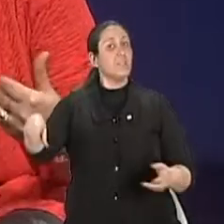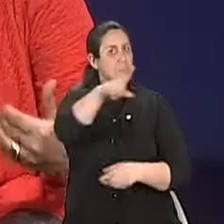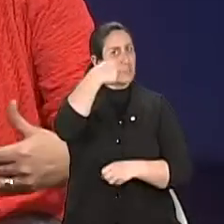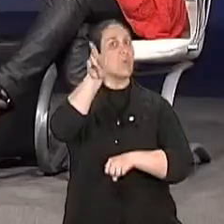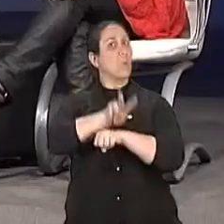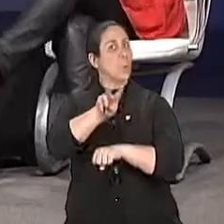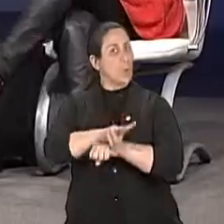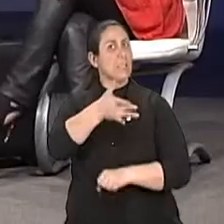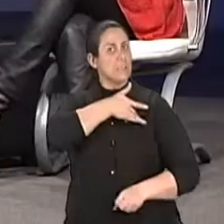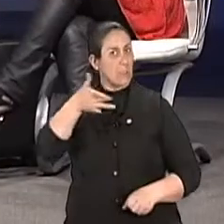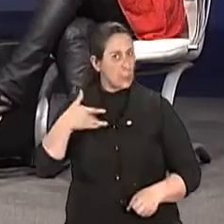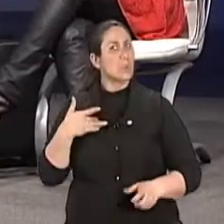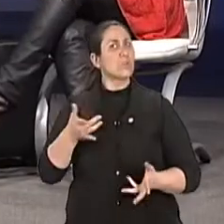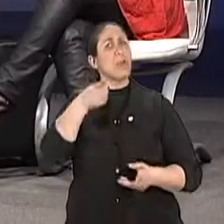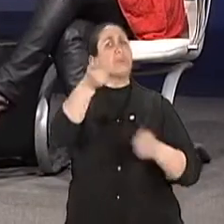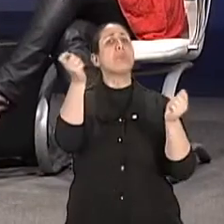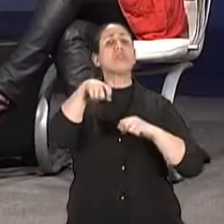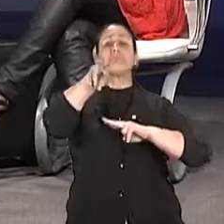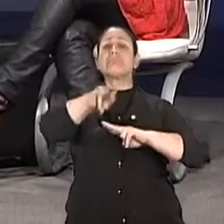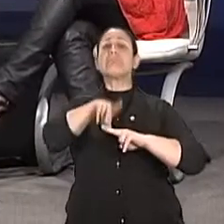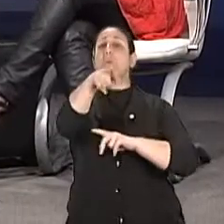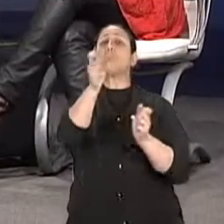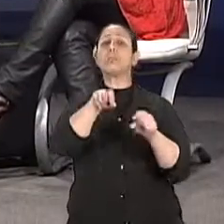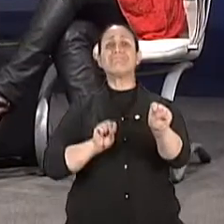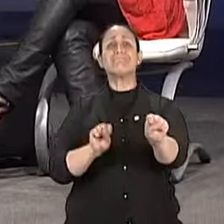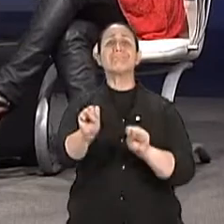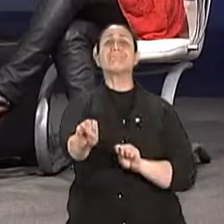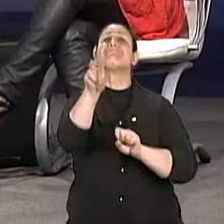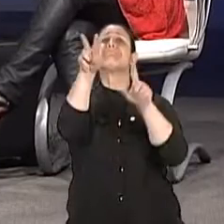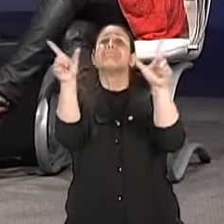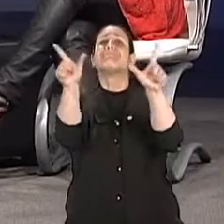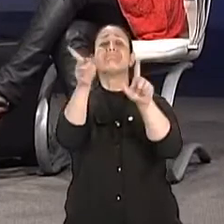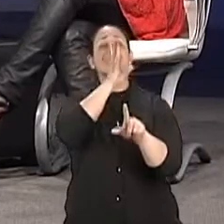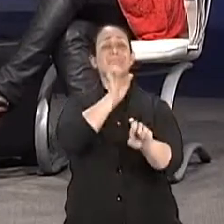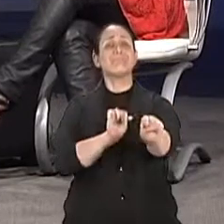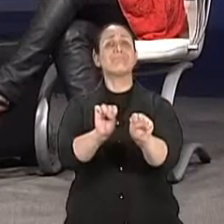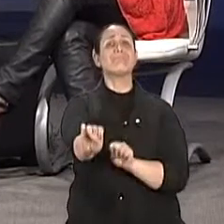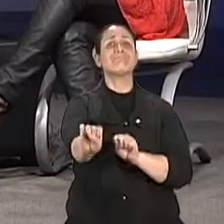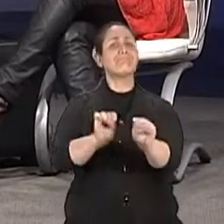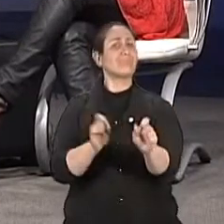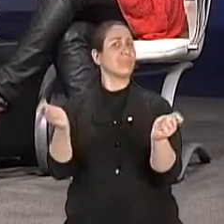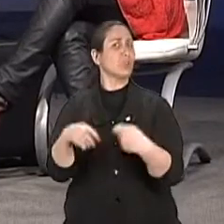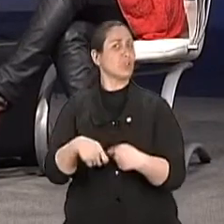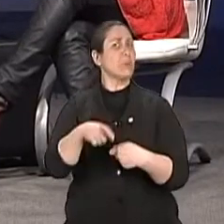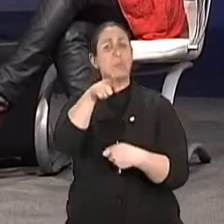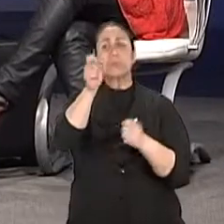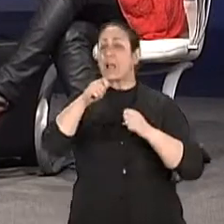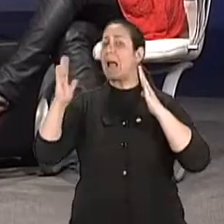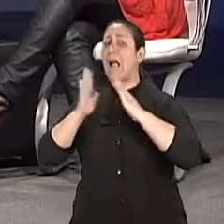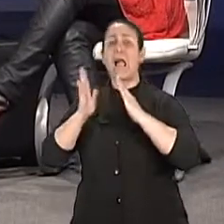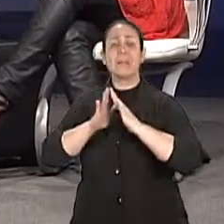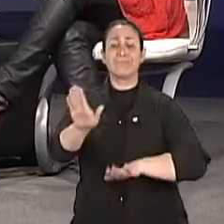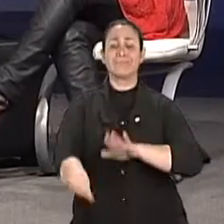de perna, de braço, não é isso, doutor? Quer dizer, não precisa, como o senhor está dizendo, não precisa ir para a academia, caminhar dentro de casa com